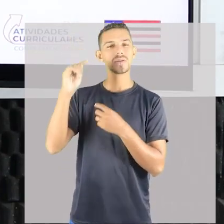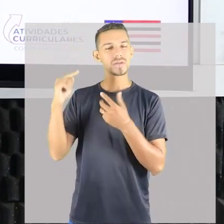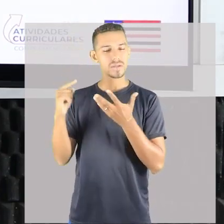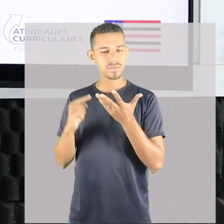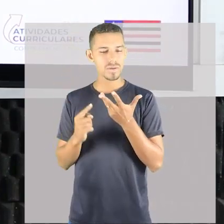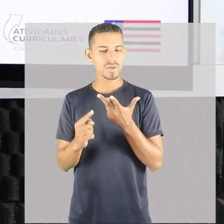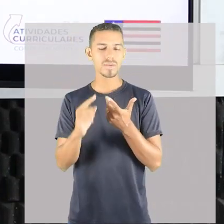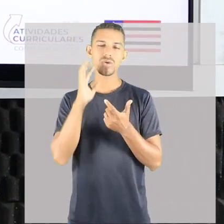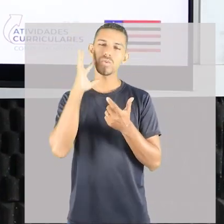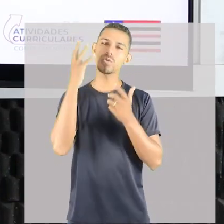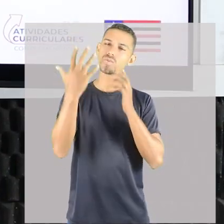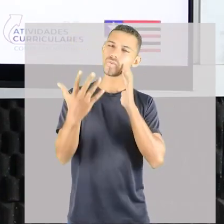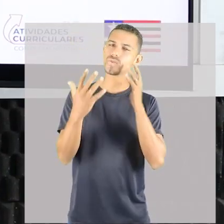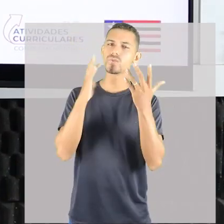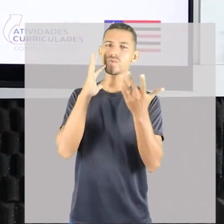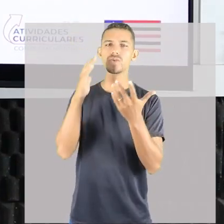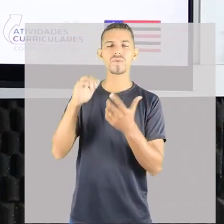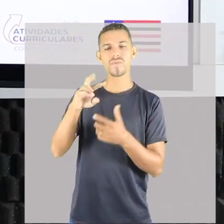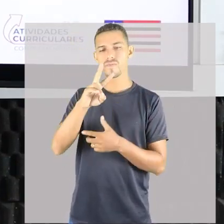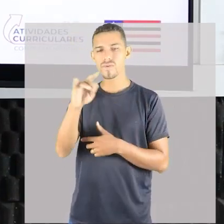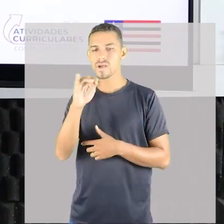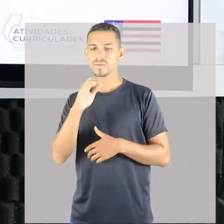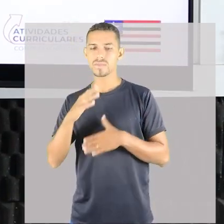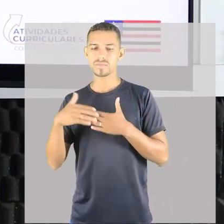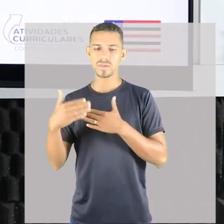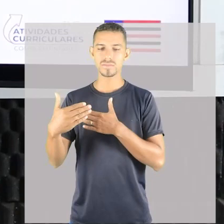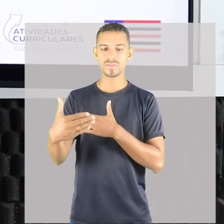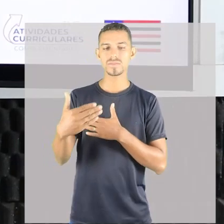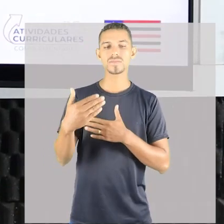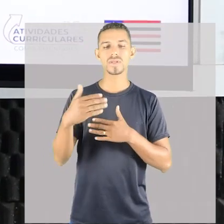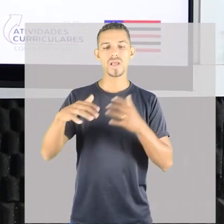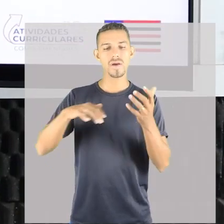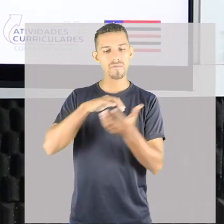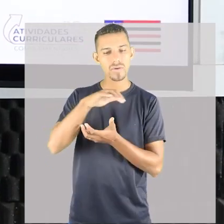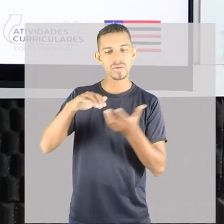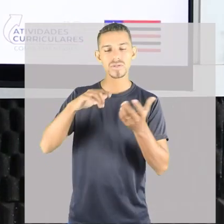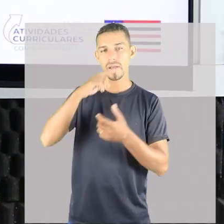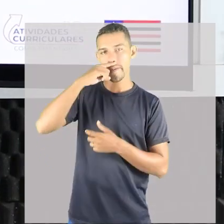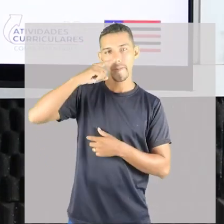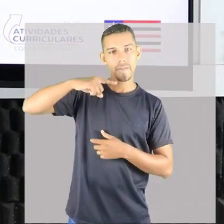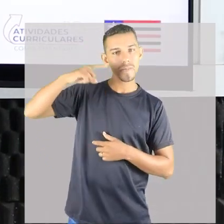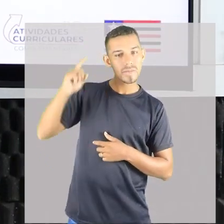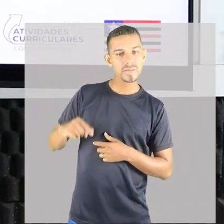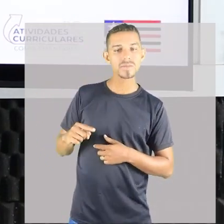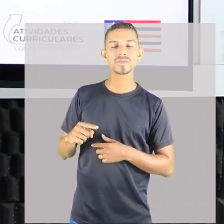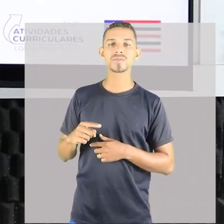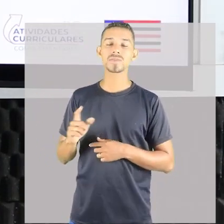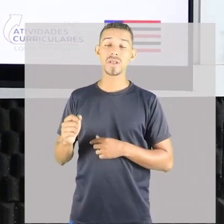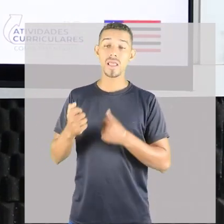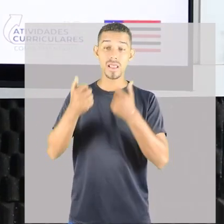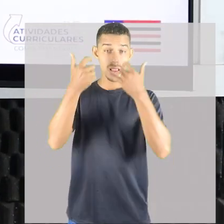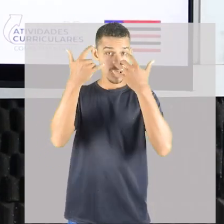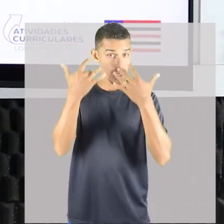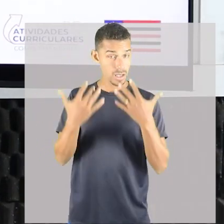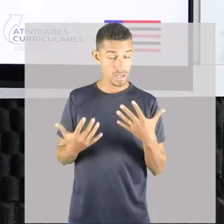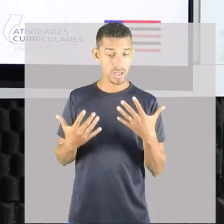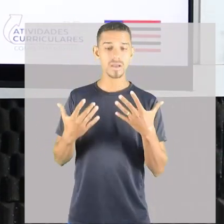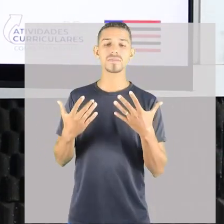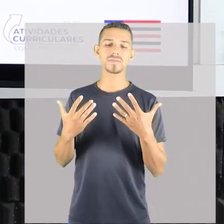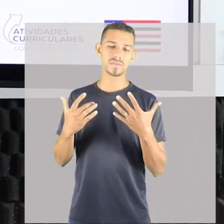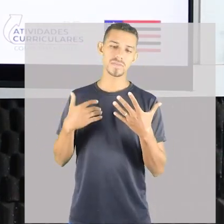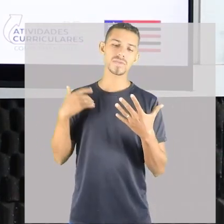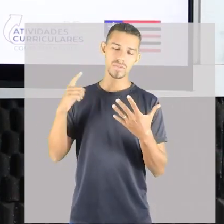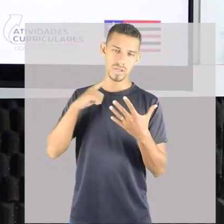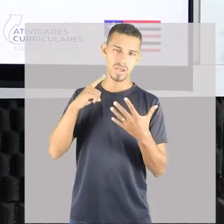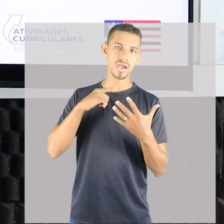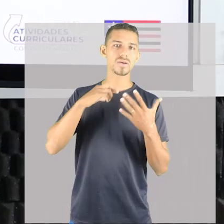e outros, então, que vão se debruçar sobre essa Revolução Russa e, claro, explicar que existiria, então,